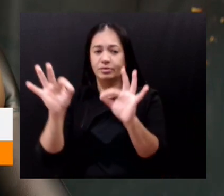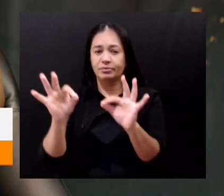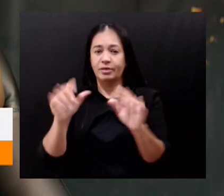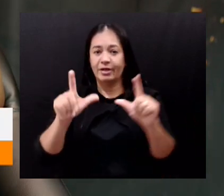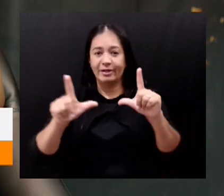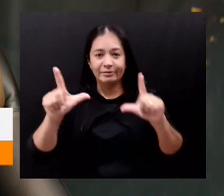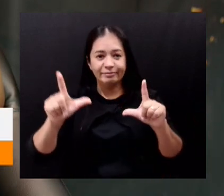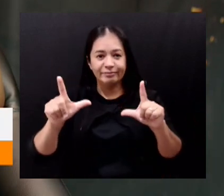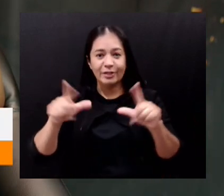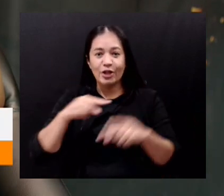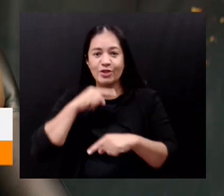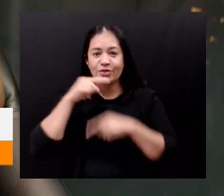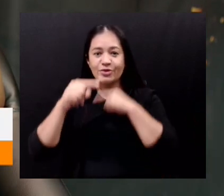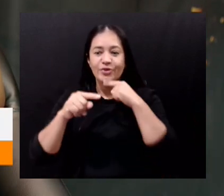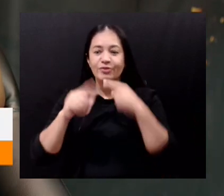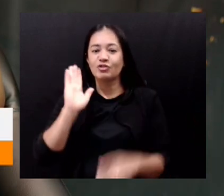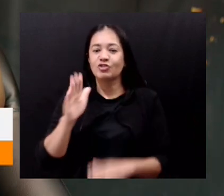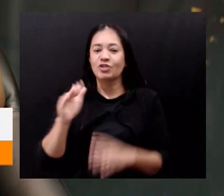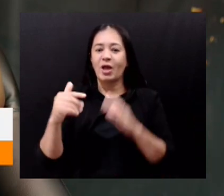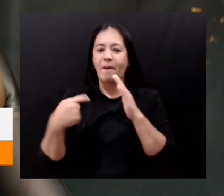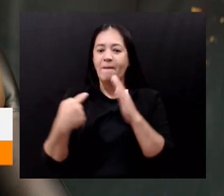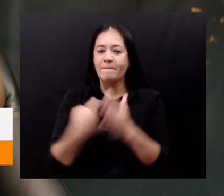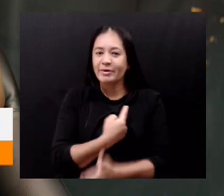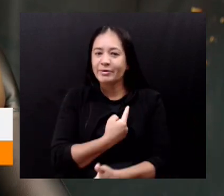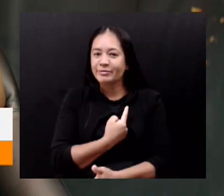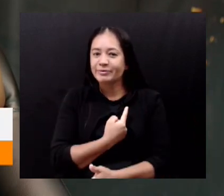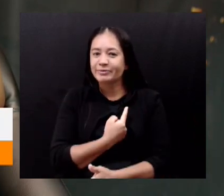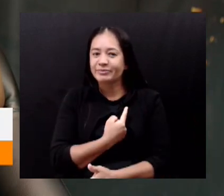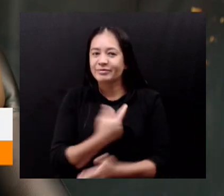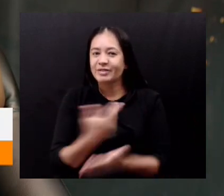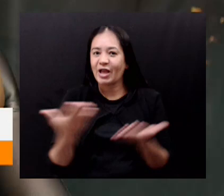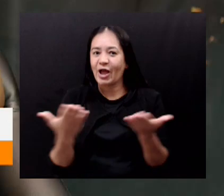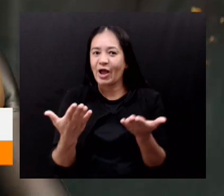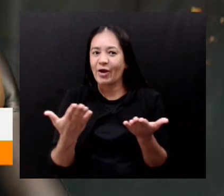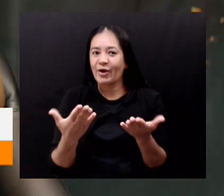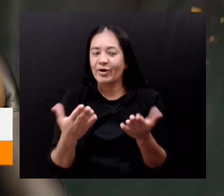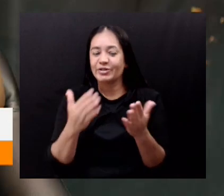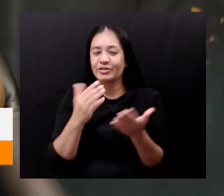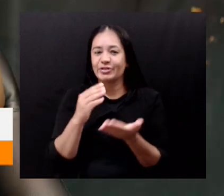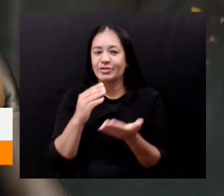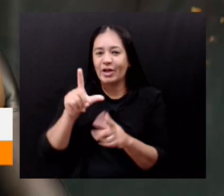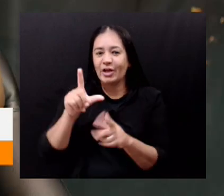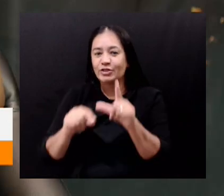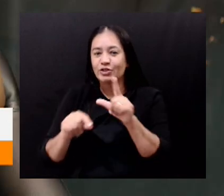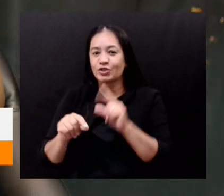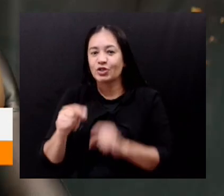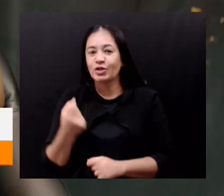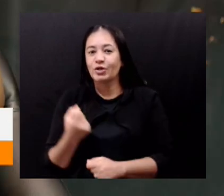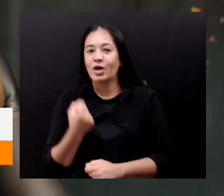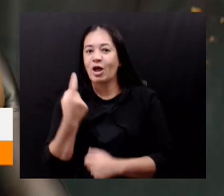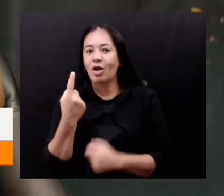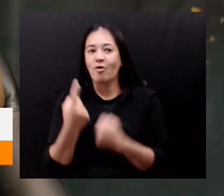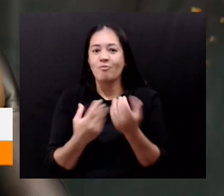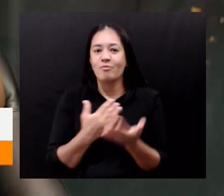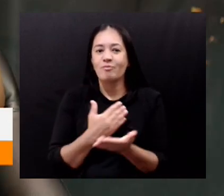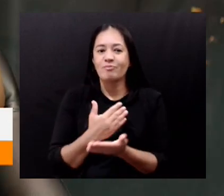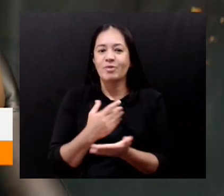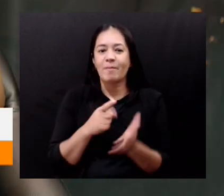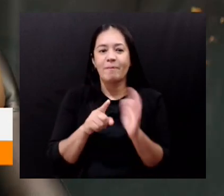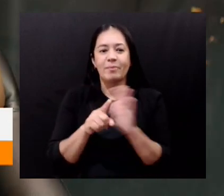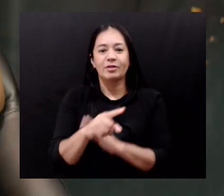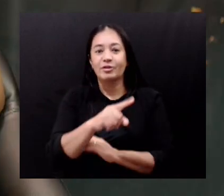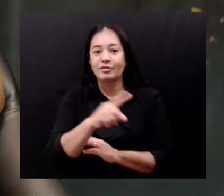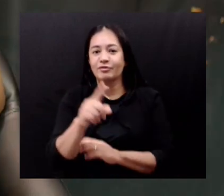já mandaram perguntas para vocês. E agora a produção separou algumas perguntas e a gente começa, então, a responder. Você que está aí do outro lado, mandando aquele bom